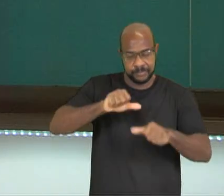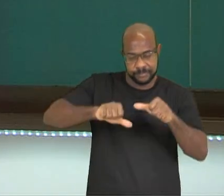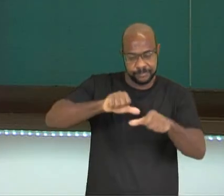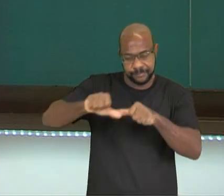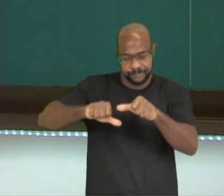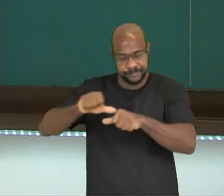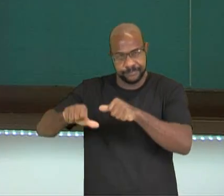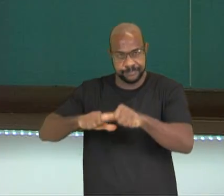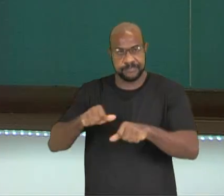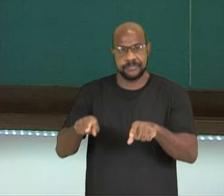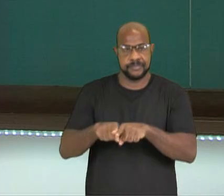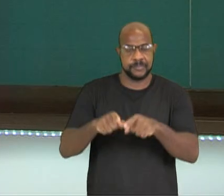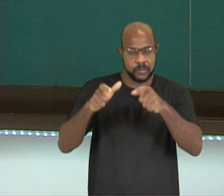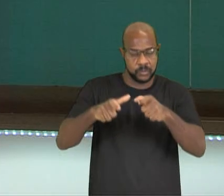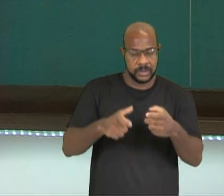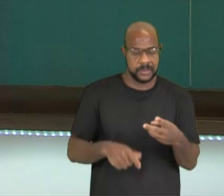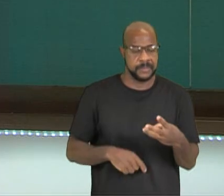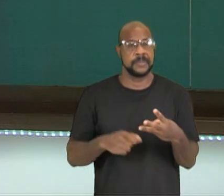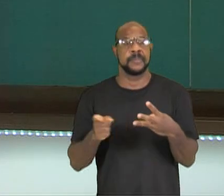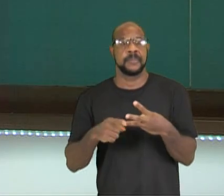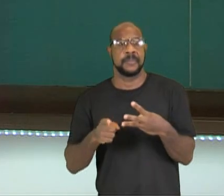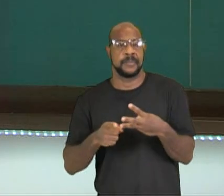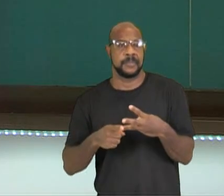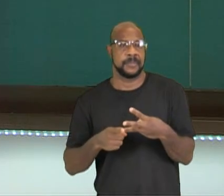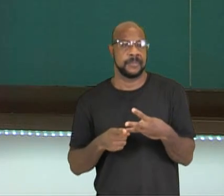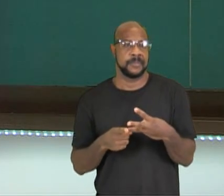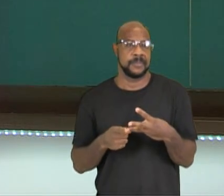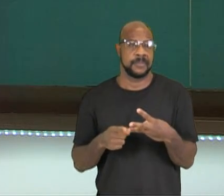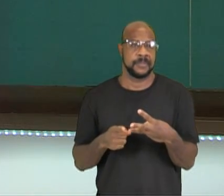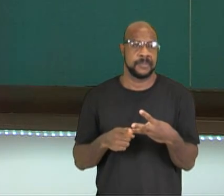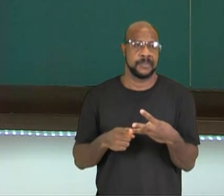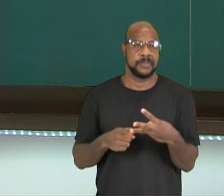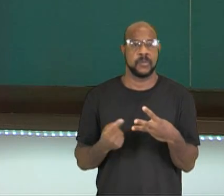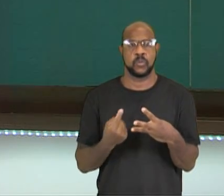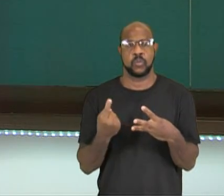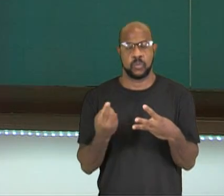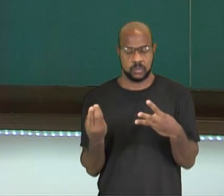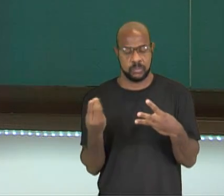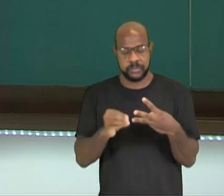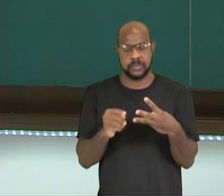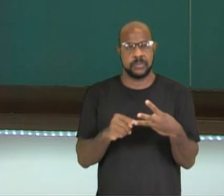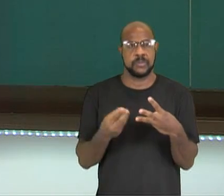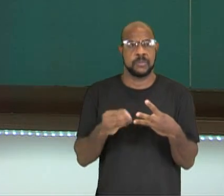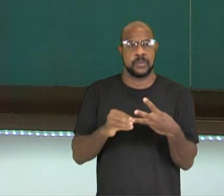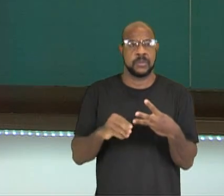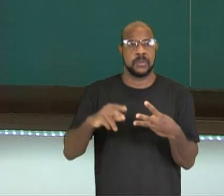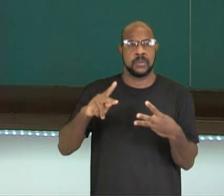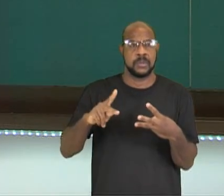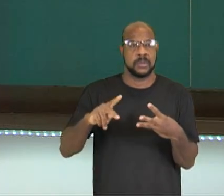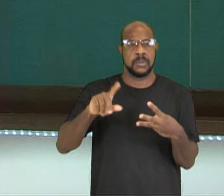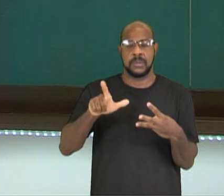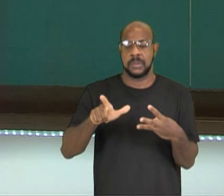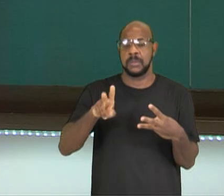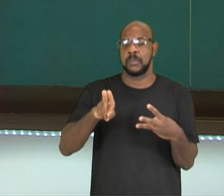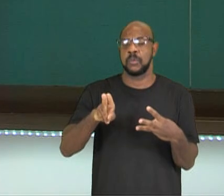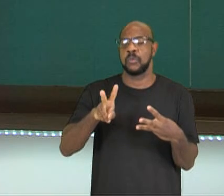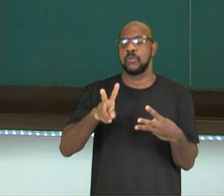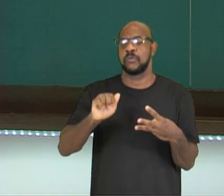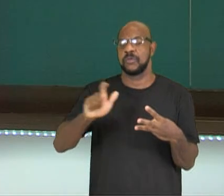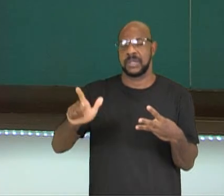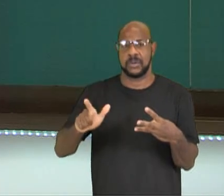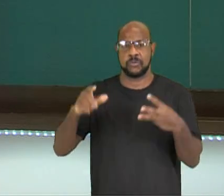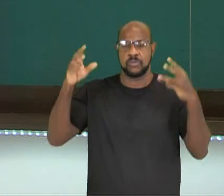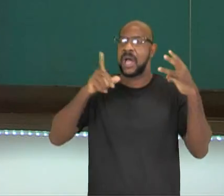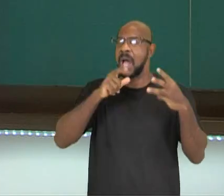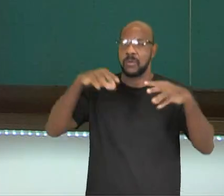vai modelando aquela parte. E por fim ali, a número 1, que é a erosão pluvial, que é da chuva, a